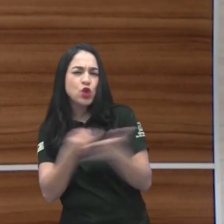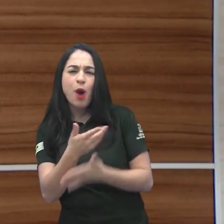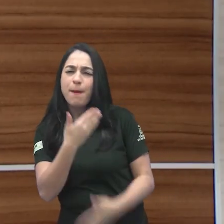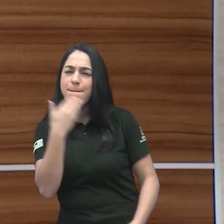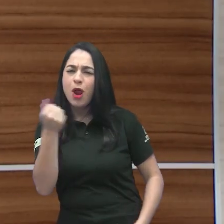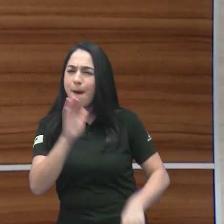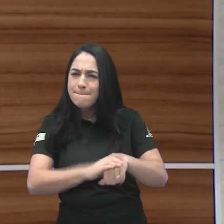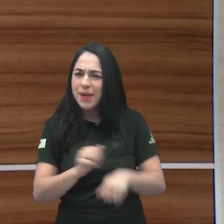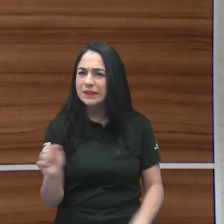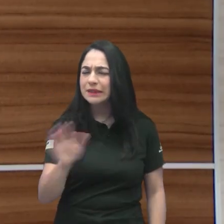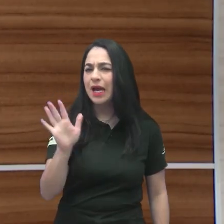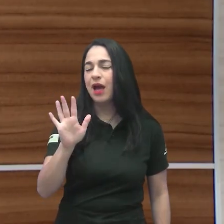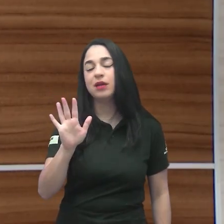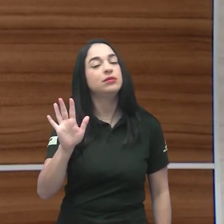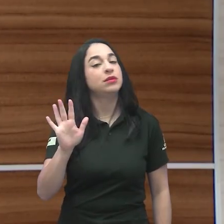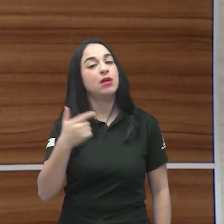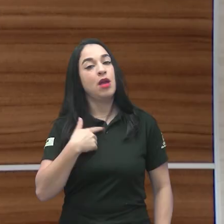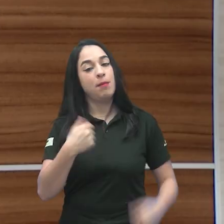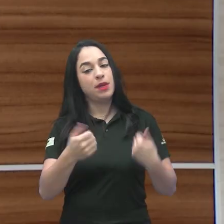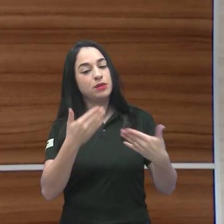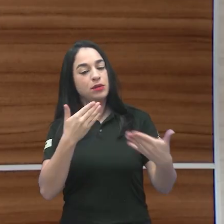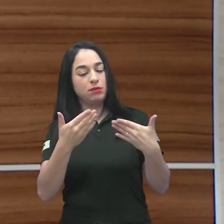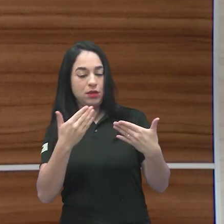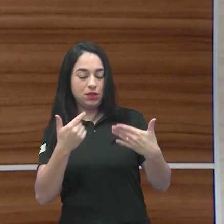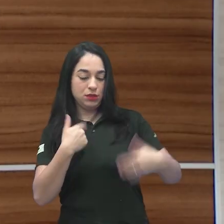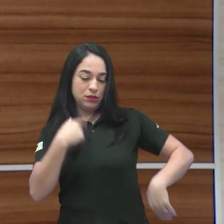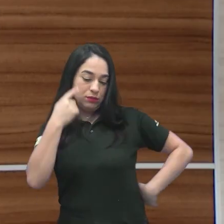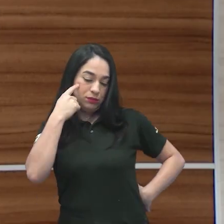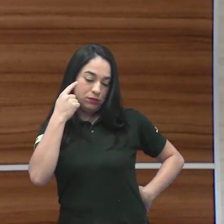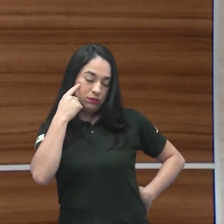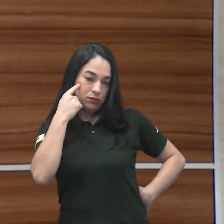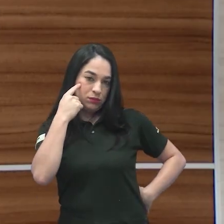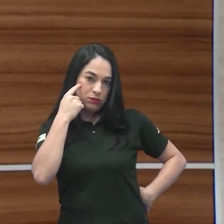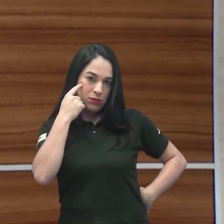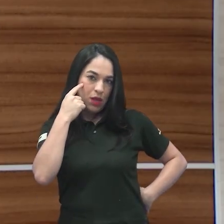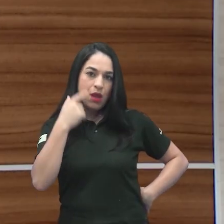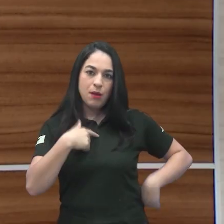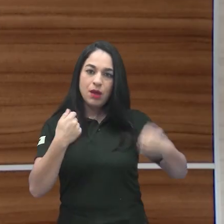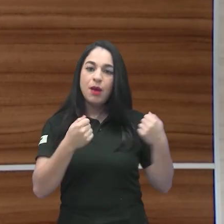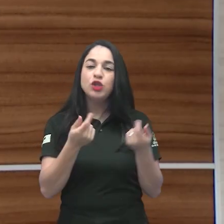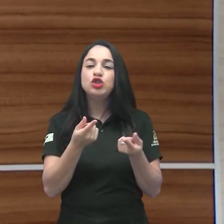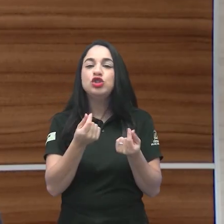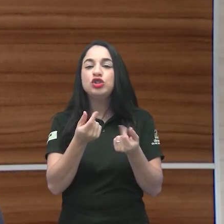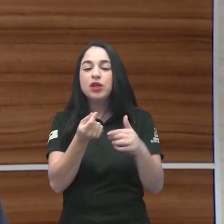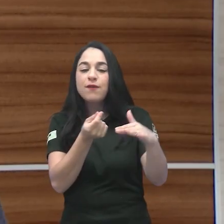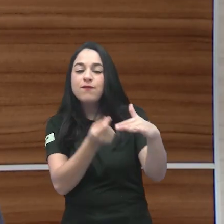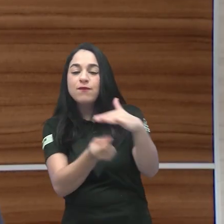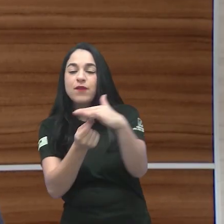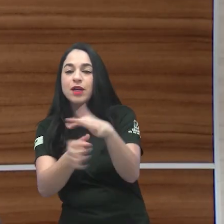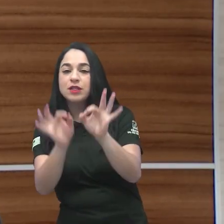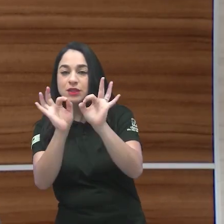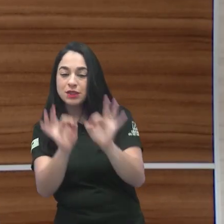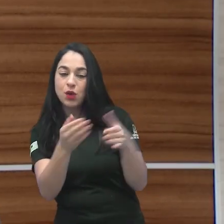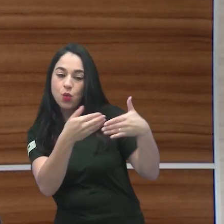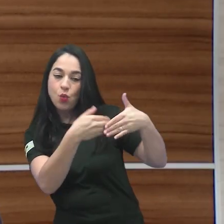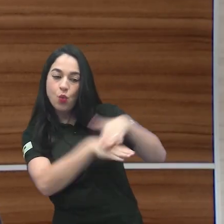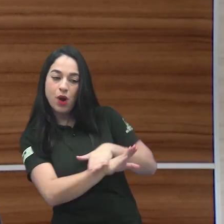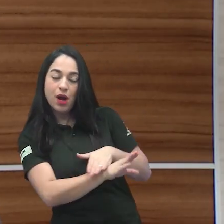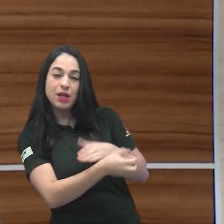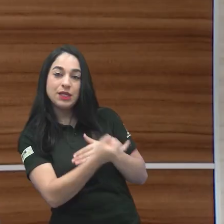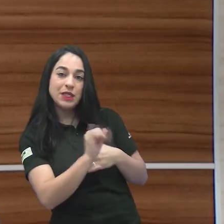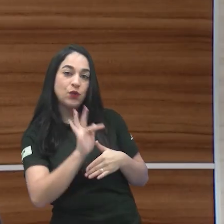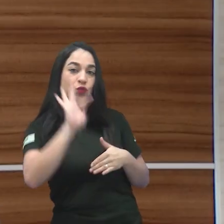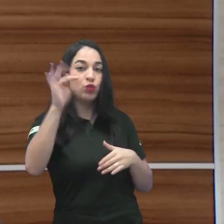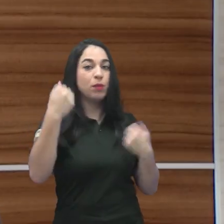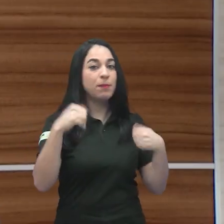eu preciso disso? Precisa ser a melhor de todas? Então eu acho que toda vez eu faço essa pergunta para mim, porque eu tento investir meu